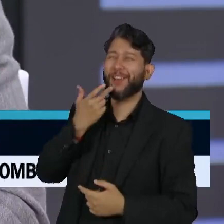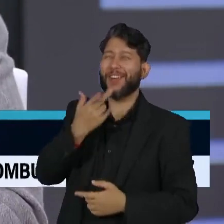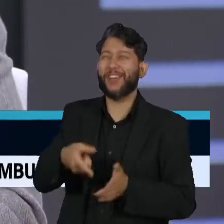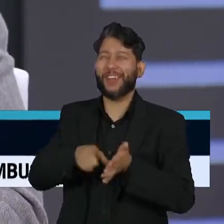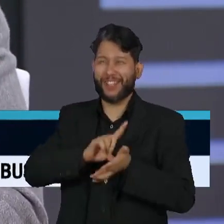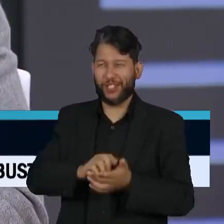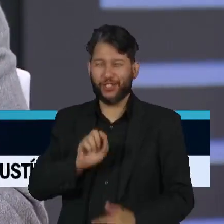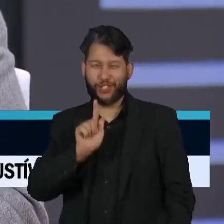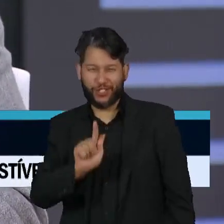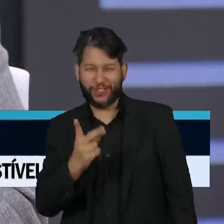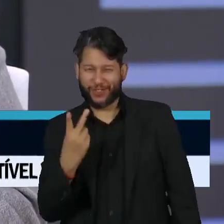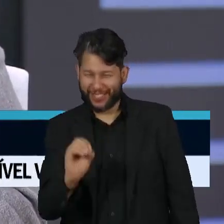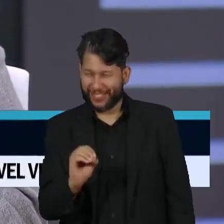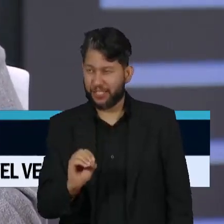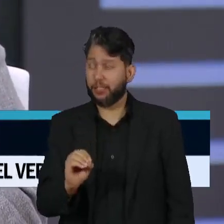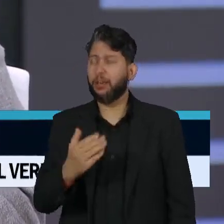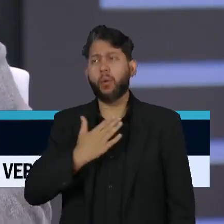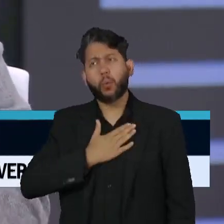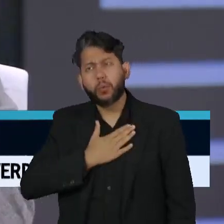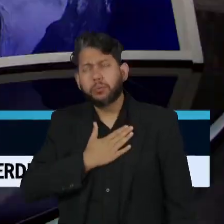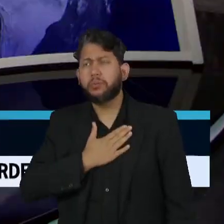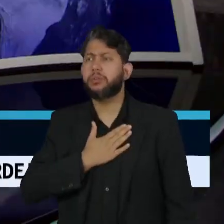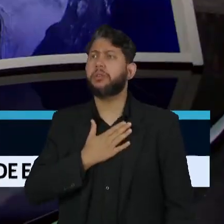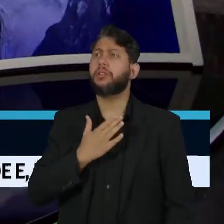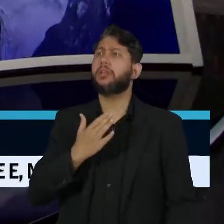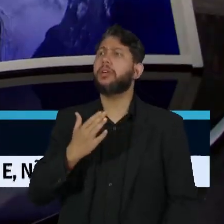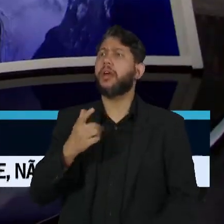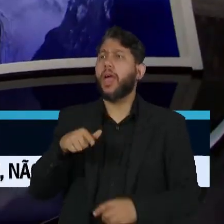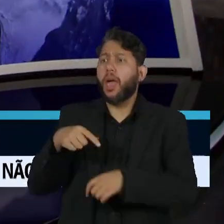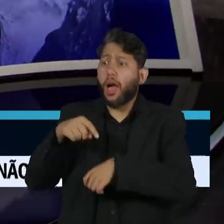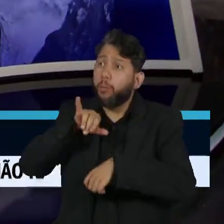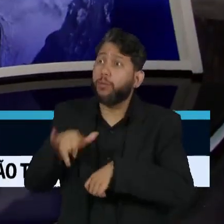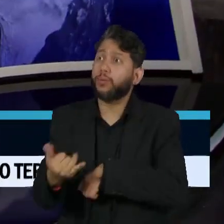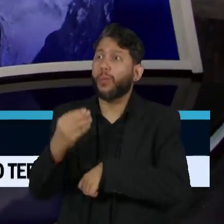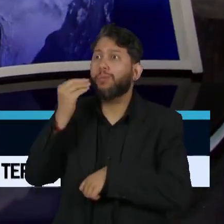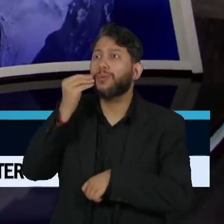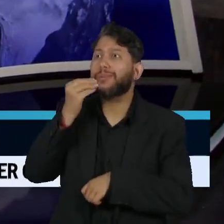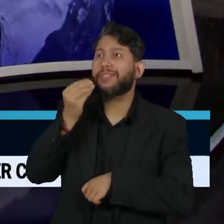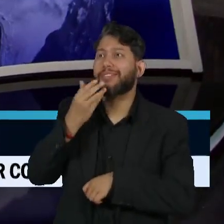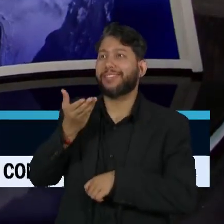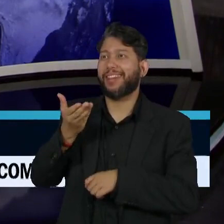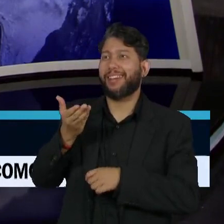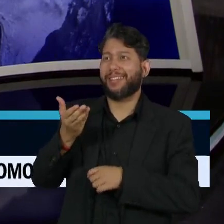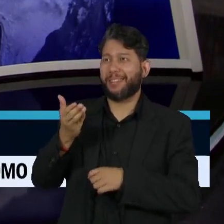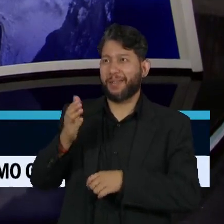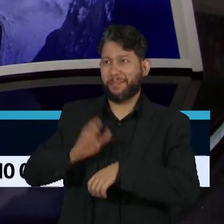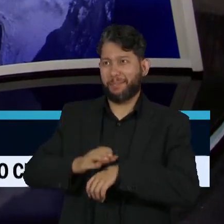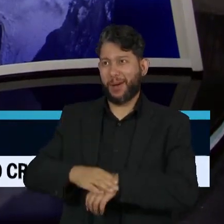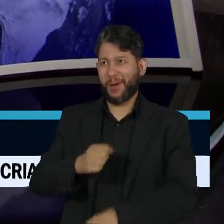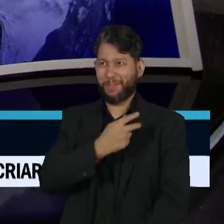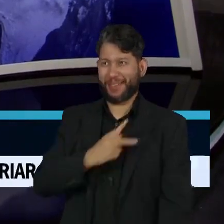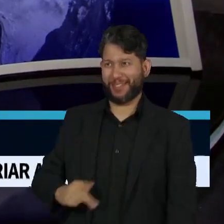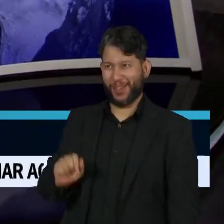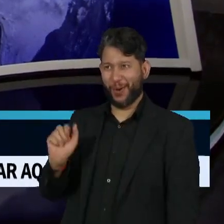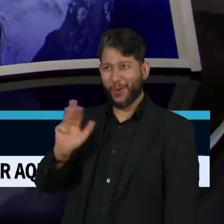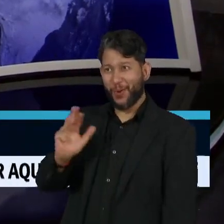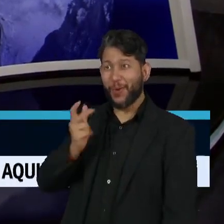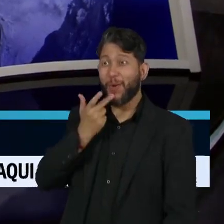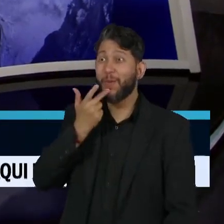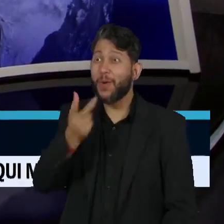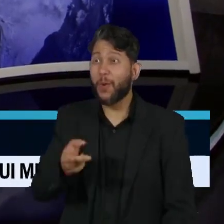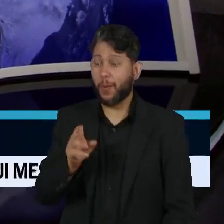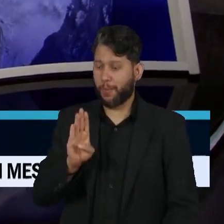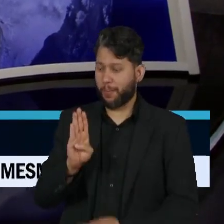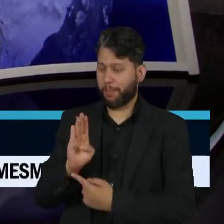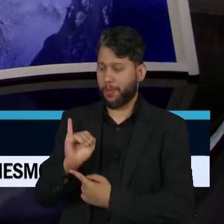do G20. Achei muito, muito oportuna a menção do presidente Lula em relação à energia de